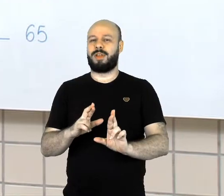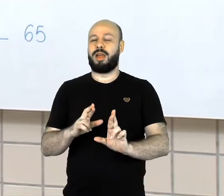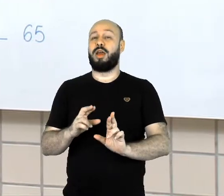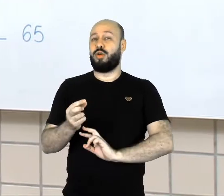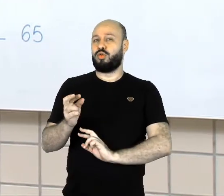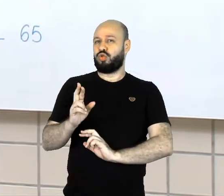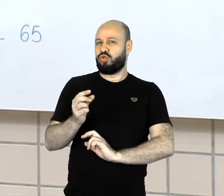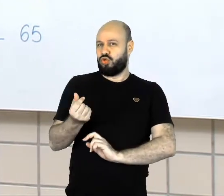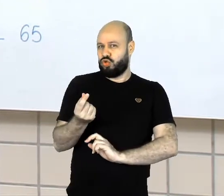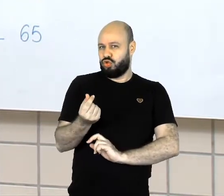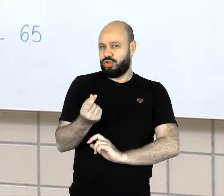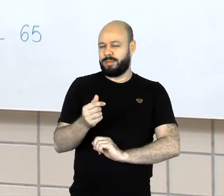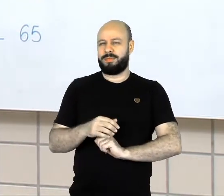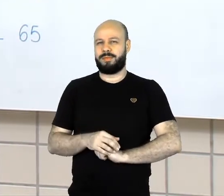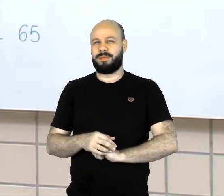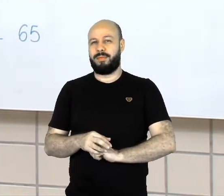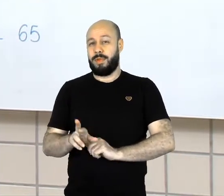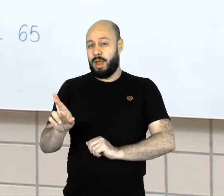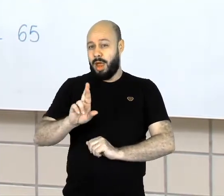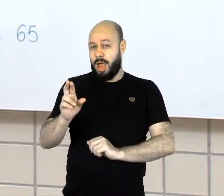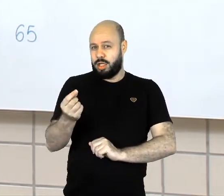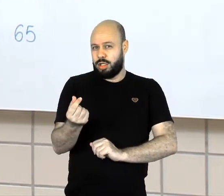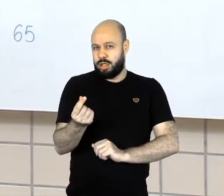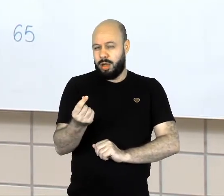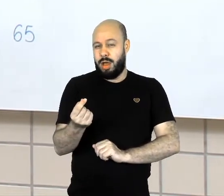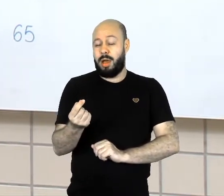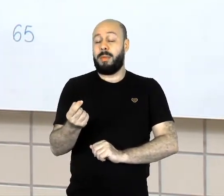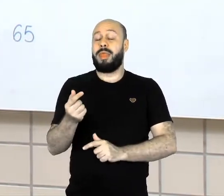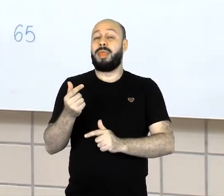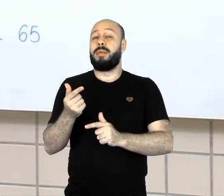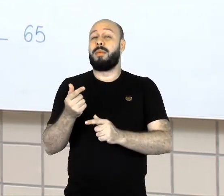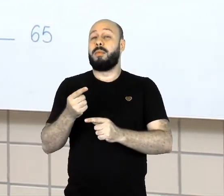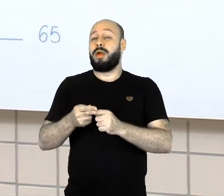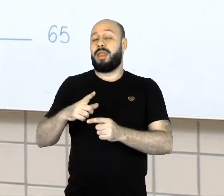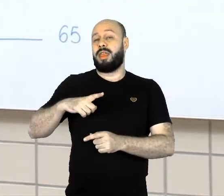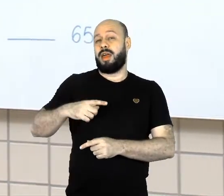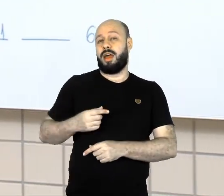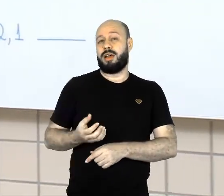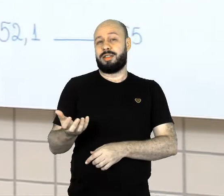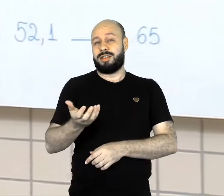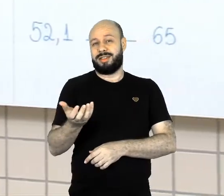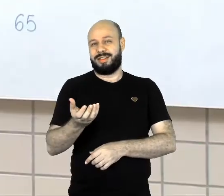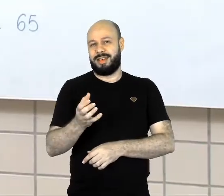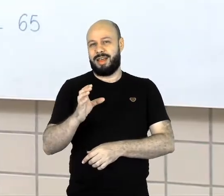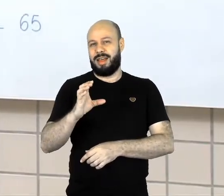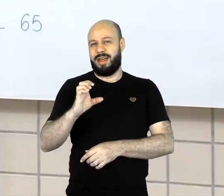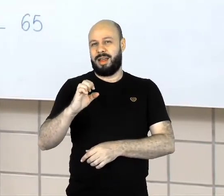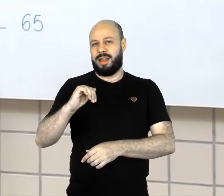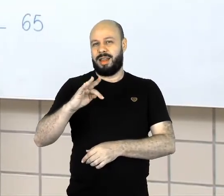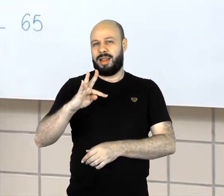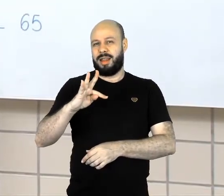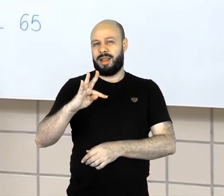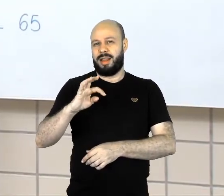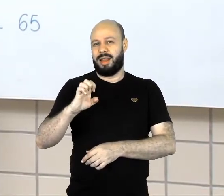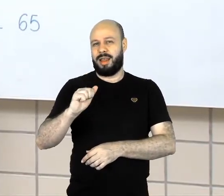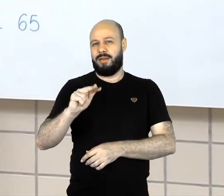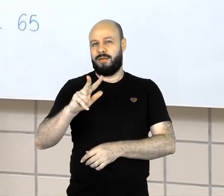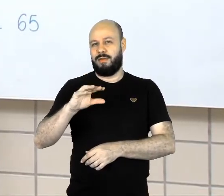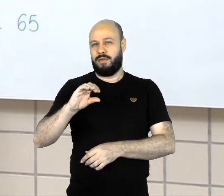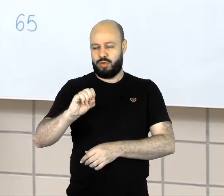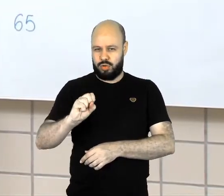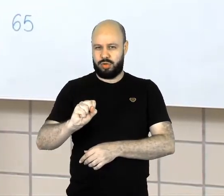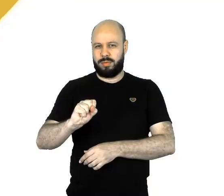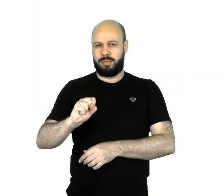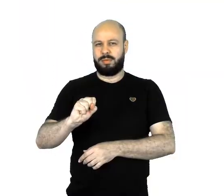dinheiro, né? Os reais, onde nós temos os centavos, né? Que é o centésimo. Acompanhe aí na sua